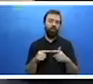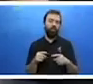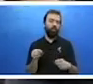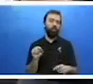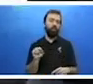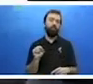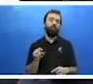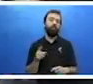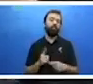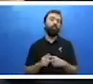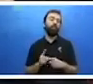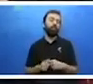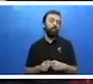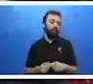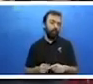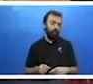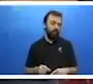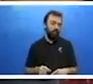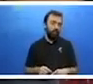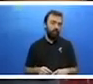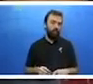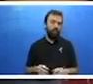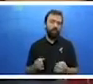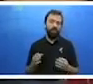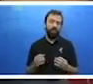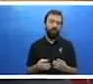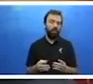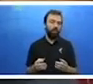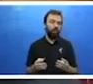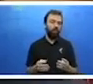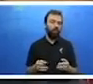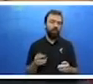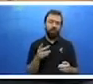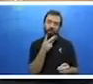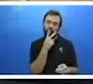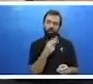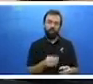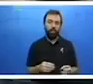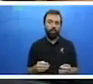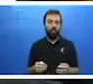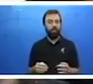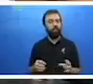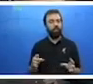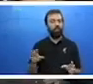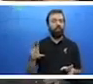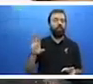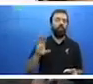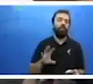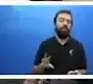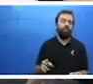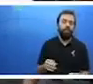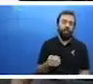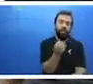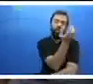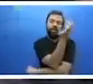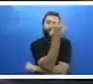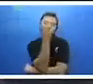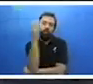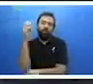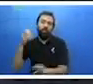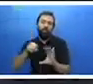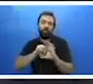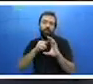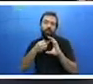das paisagens naturais. Que semelhanças? A forma do relevo, o clima e a